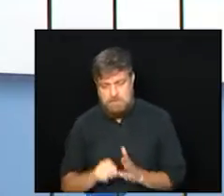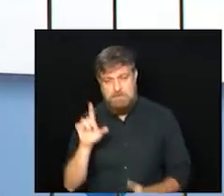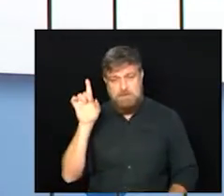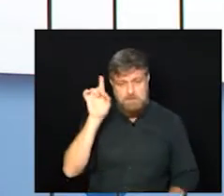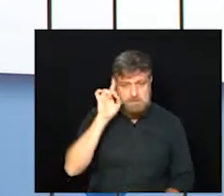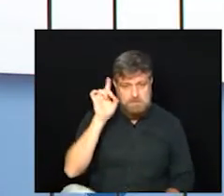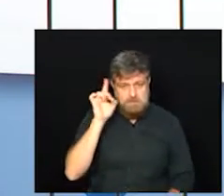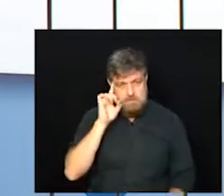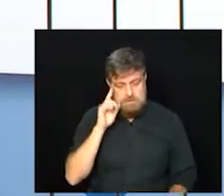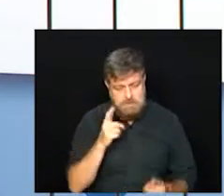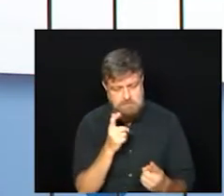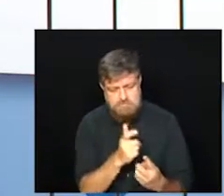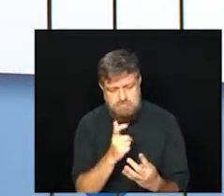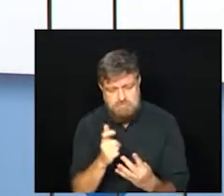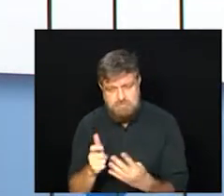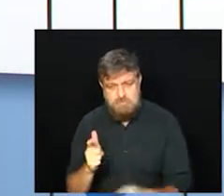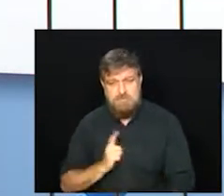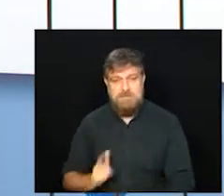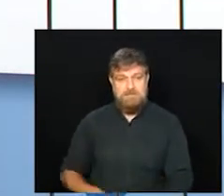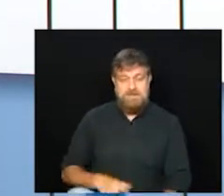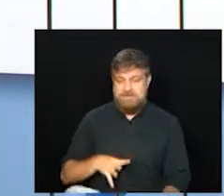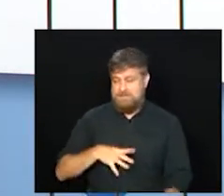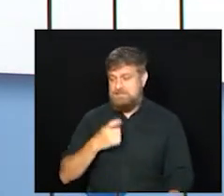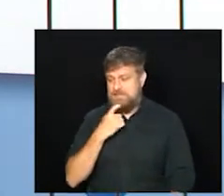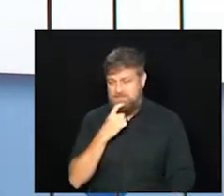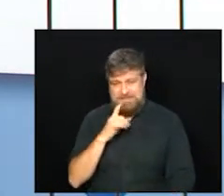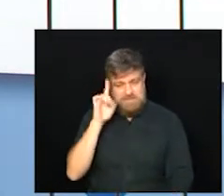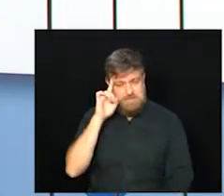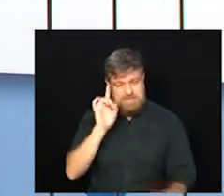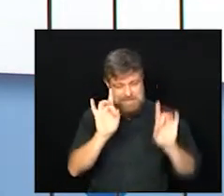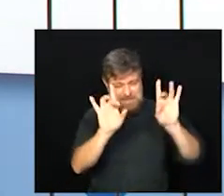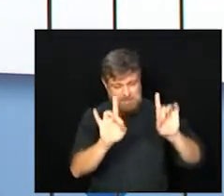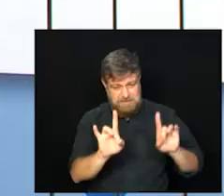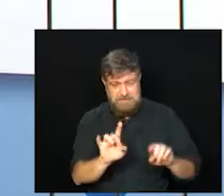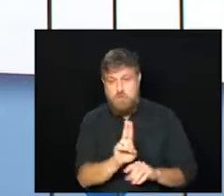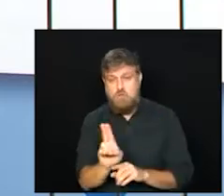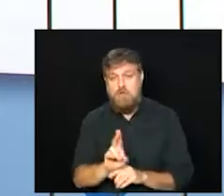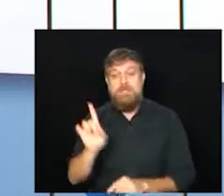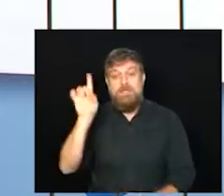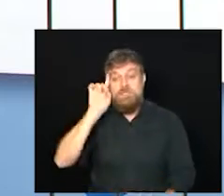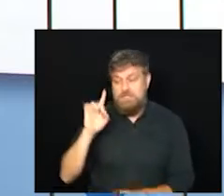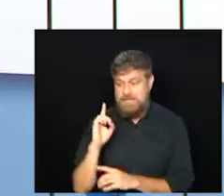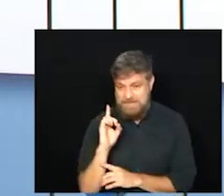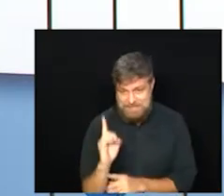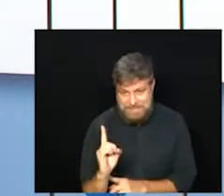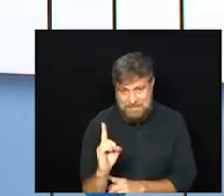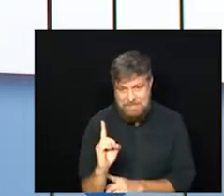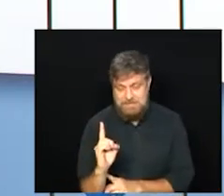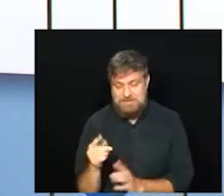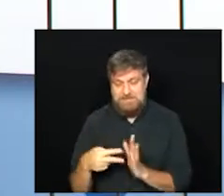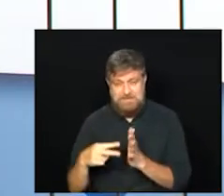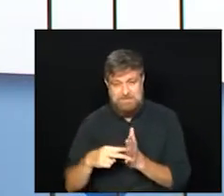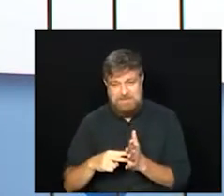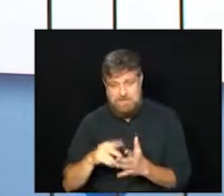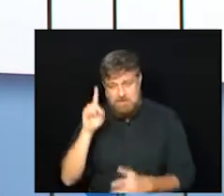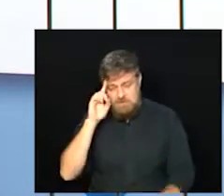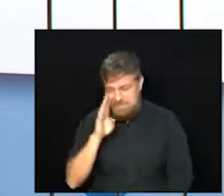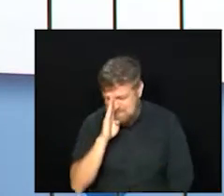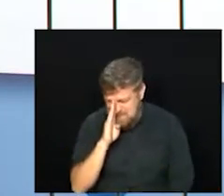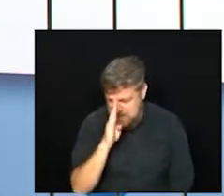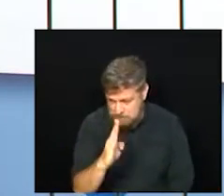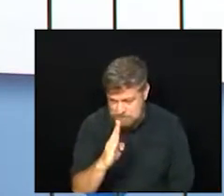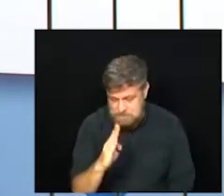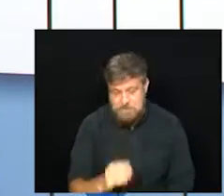Na verdade, Campinas já teve vários dias D. E no estado de São Paulo todo, dia 16 de agosto, foi o dia D da